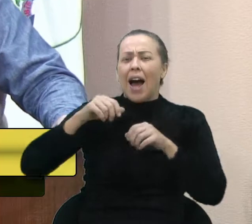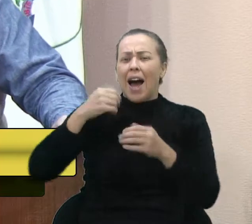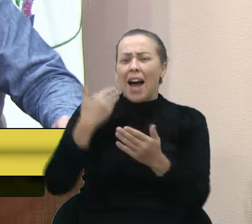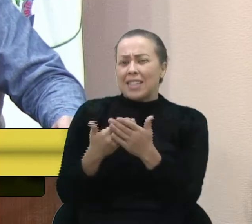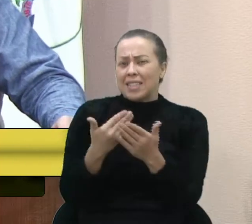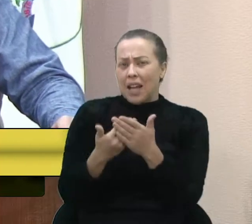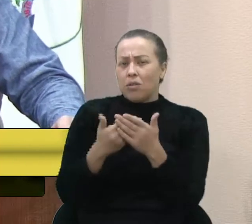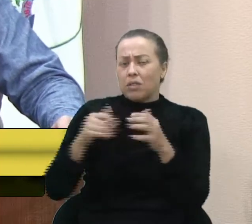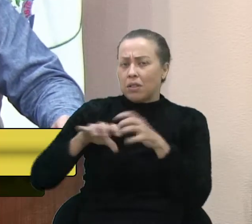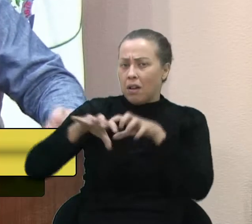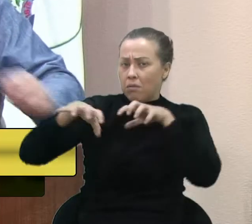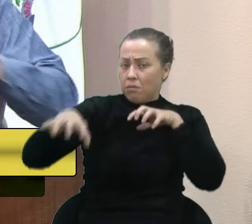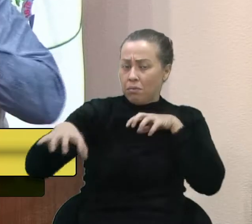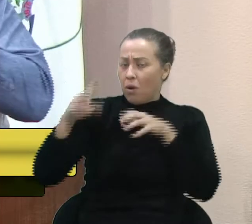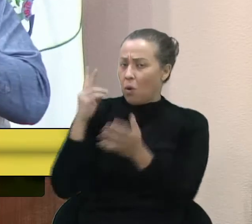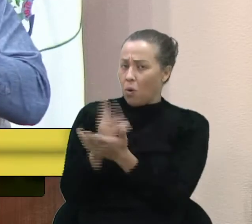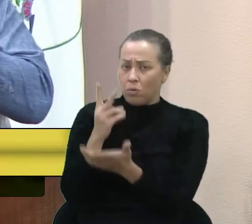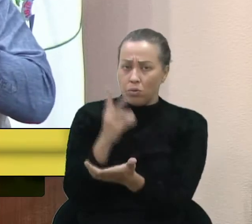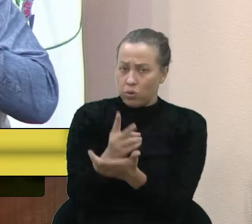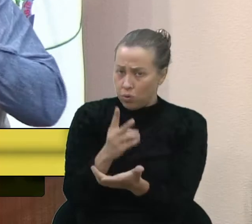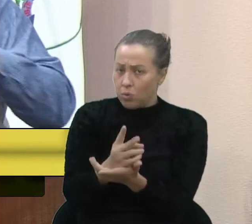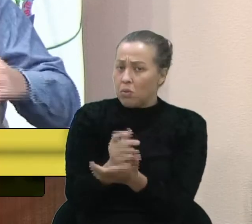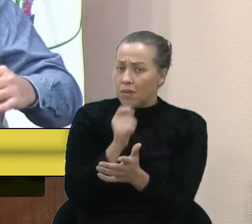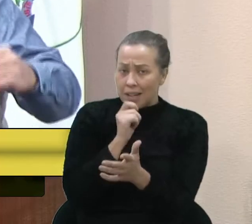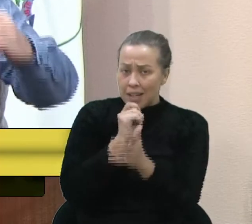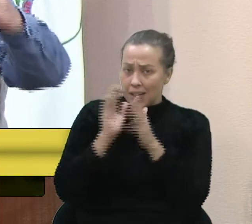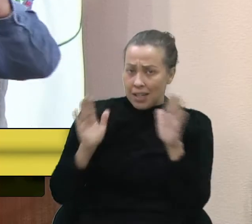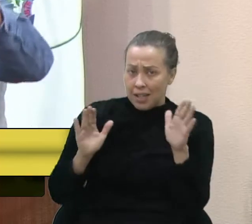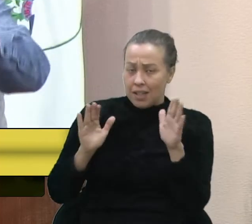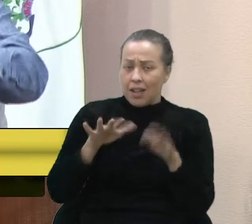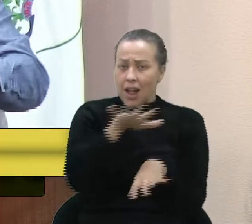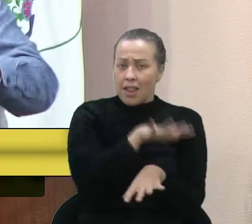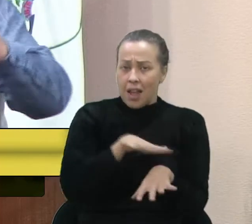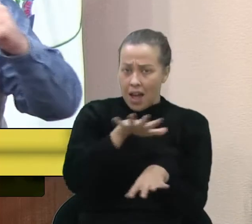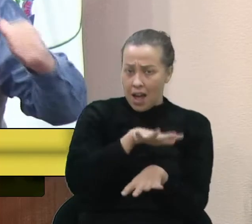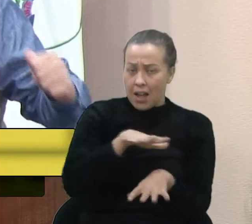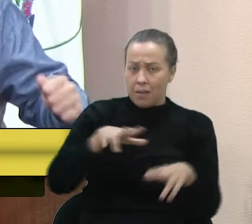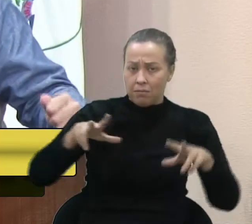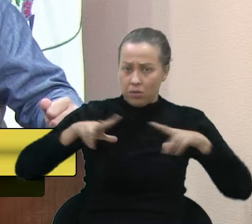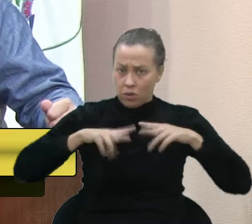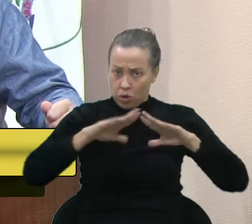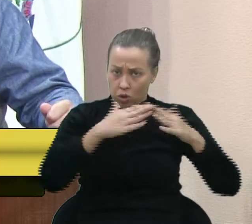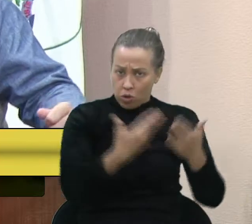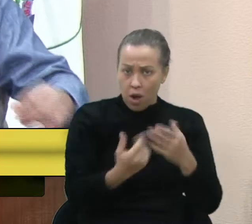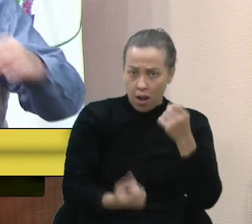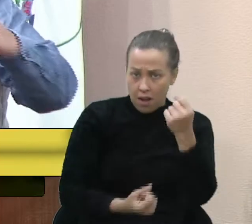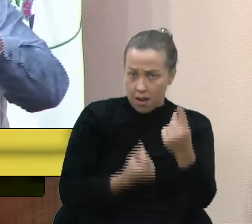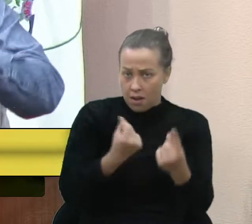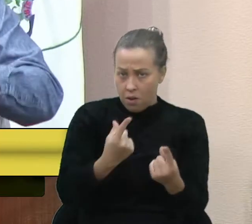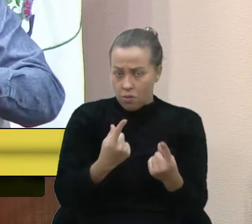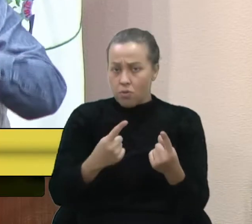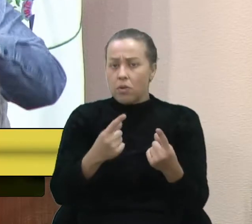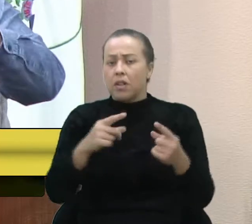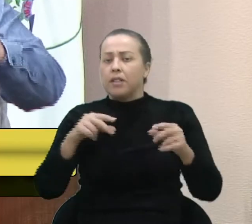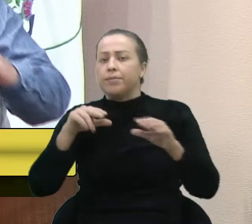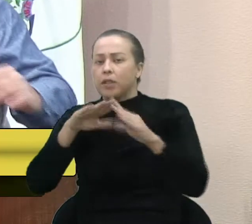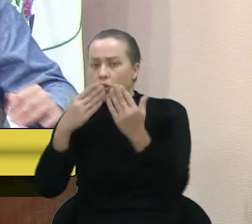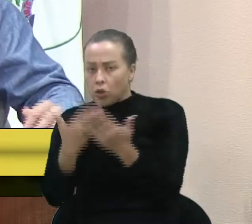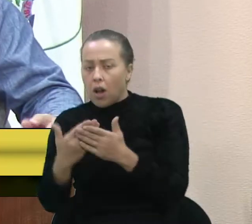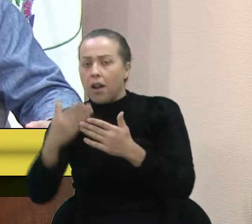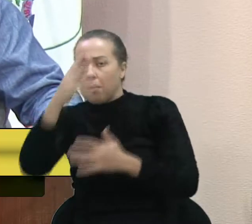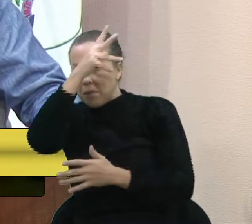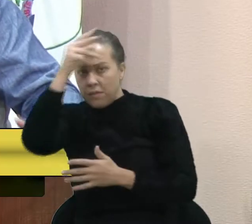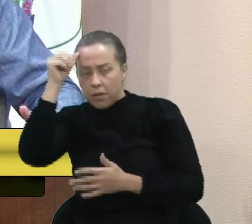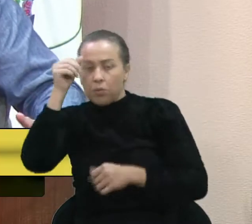elas seguem no nosso município, tanto na rede privada, em alguns casos, na rede municipal e na